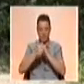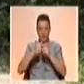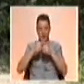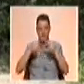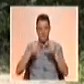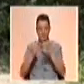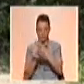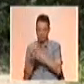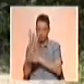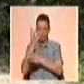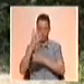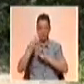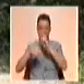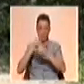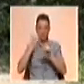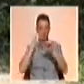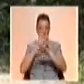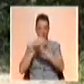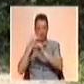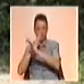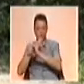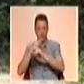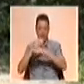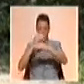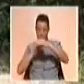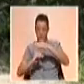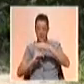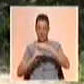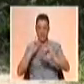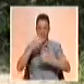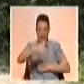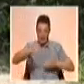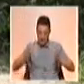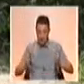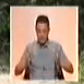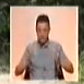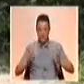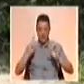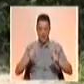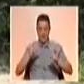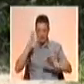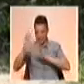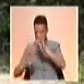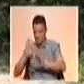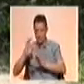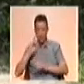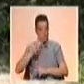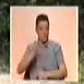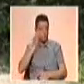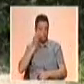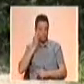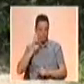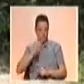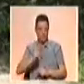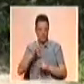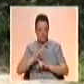quando florescem que aparecem. O que está ali por baixo é que é a caixa de tratamento. Por baixo está um substrato, não se vê. Se não se